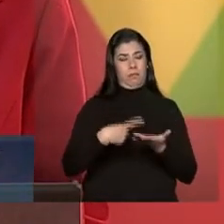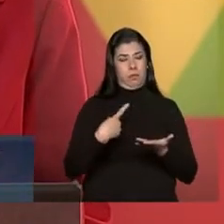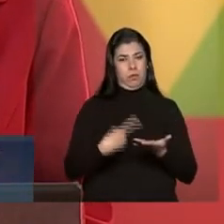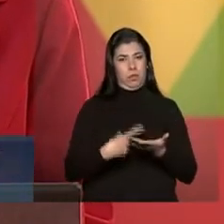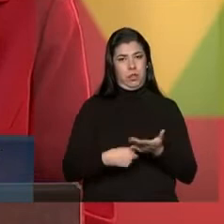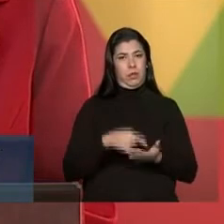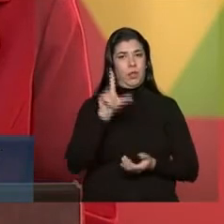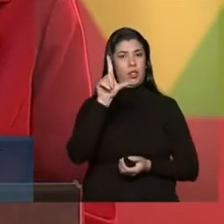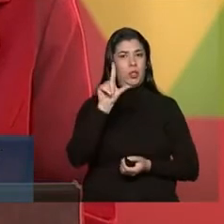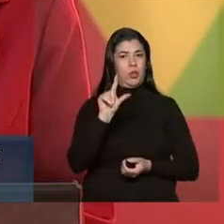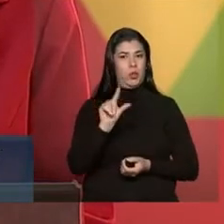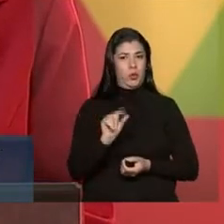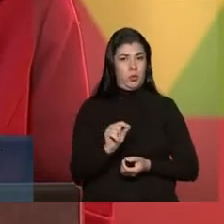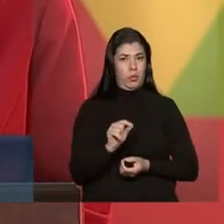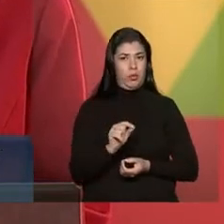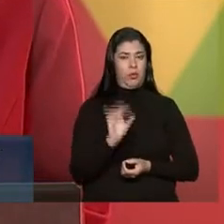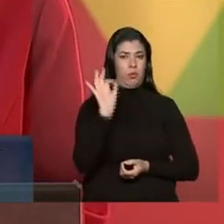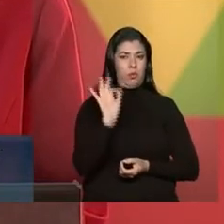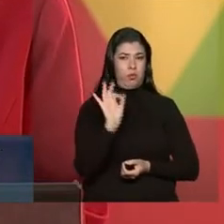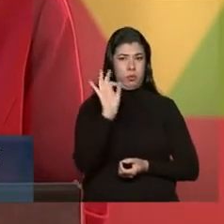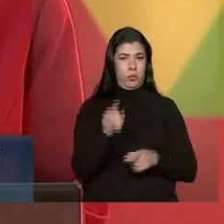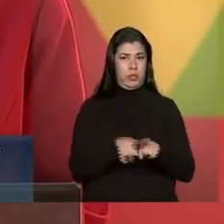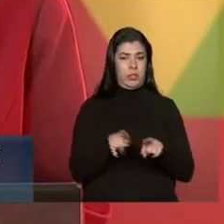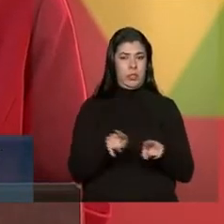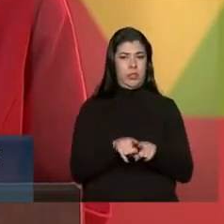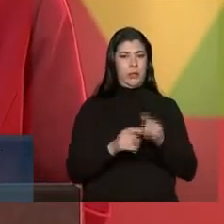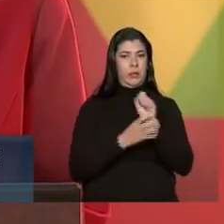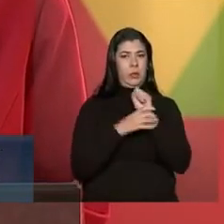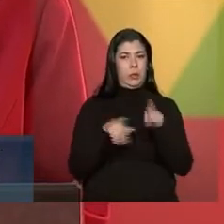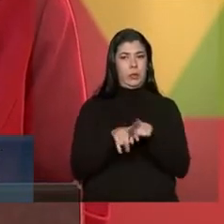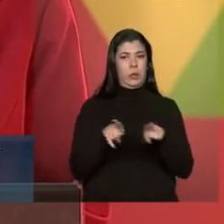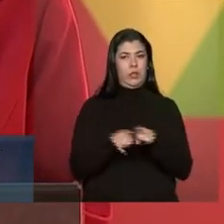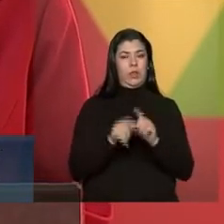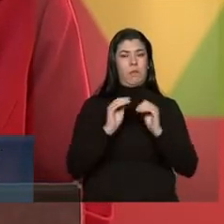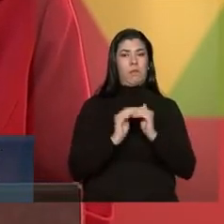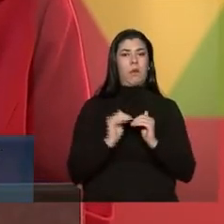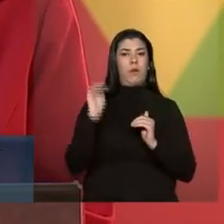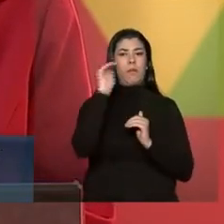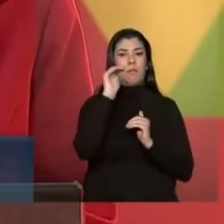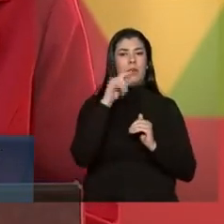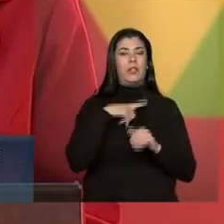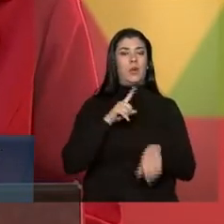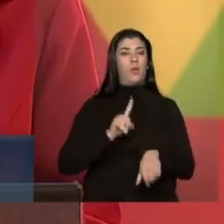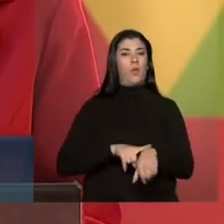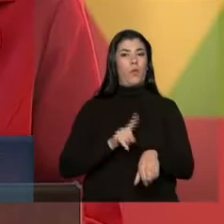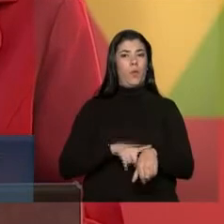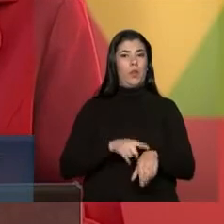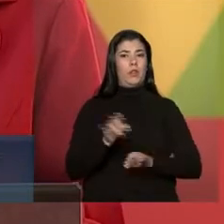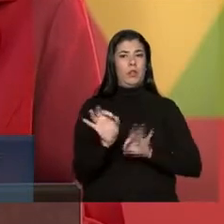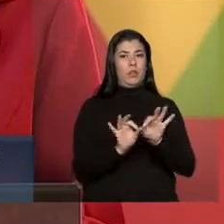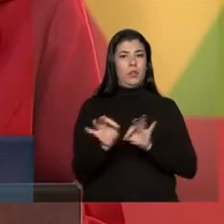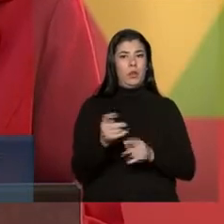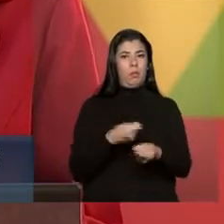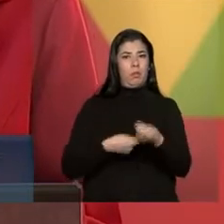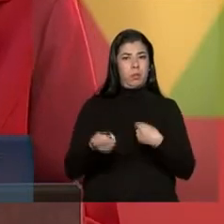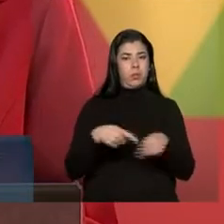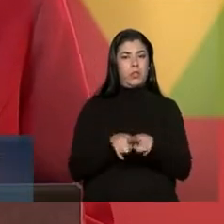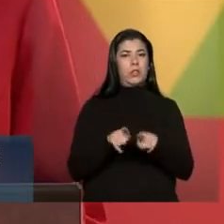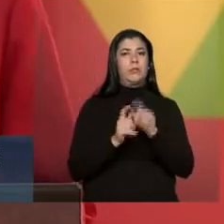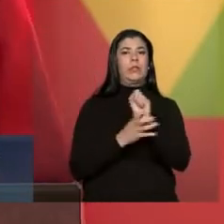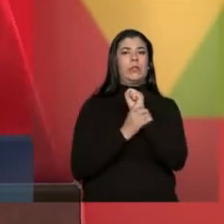as taxas de resseguros e aumentar os prazos das operações de seguro